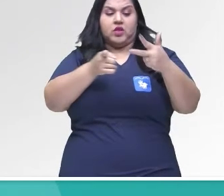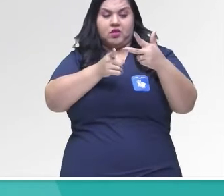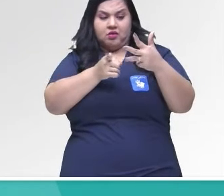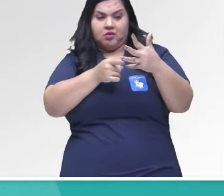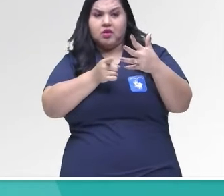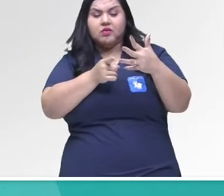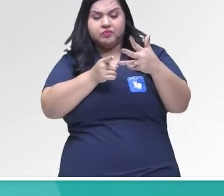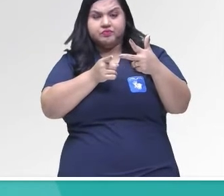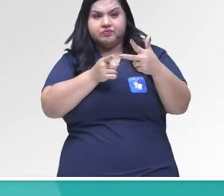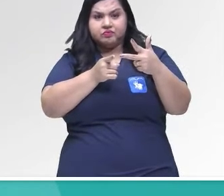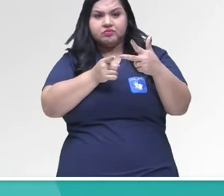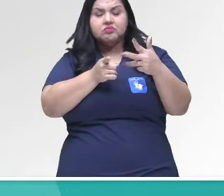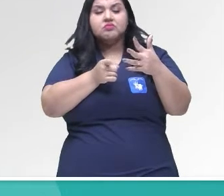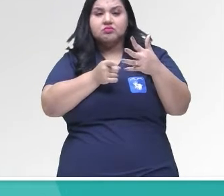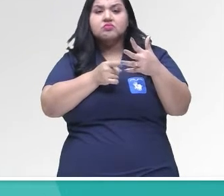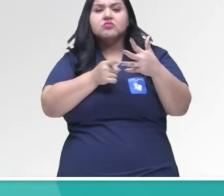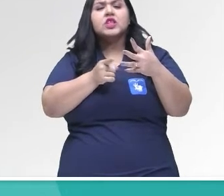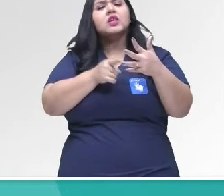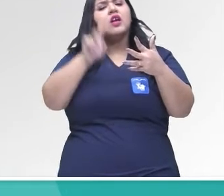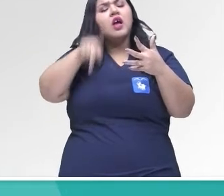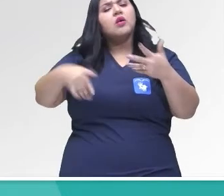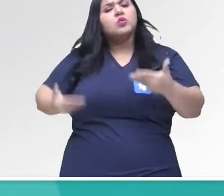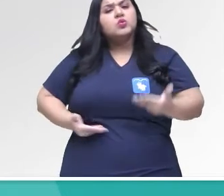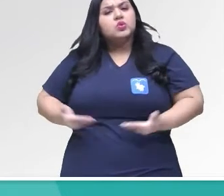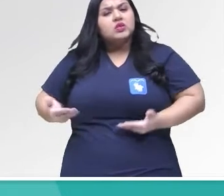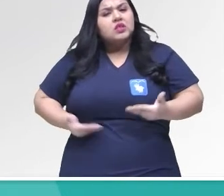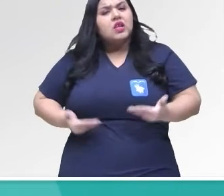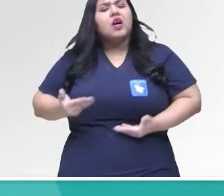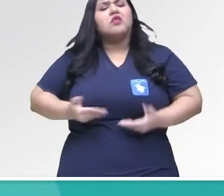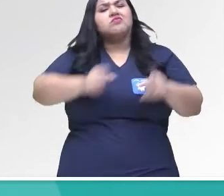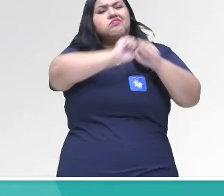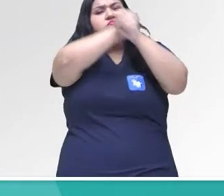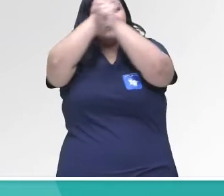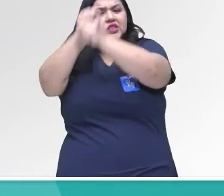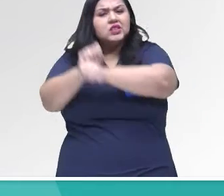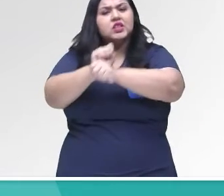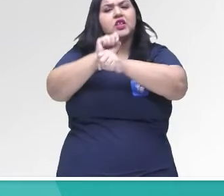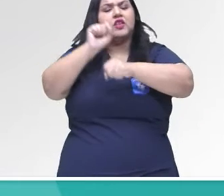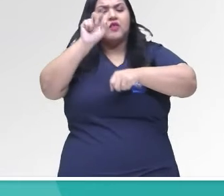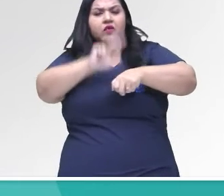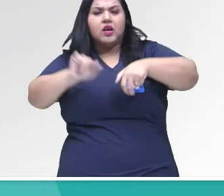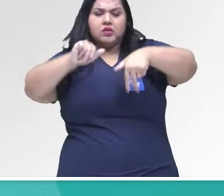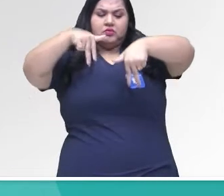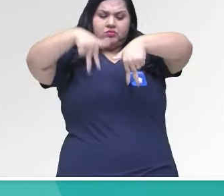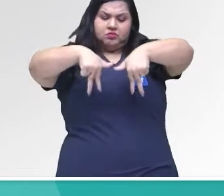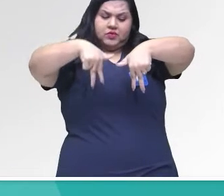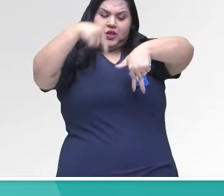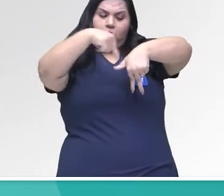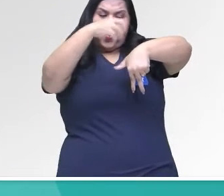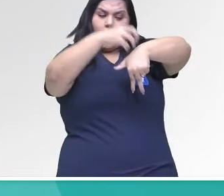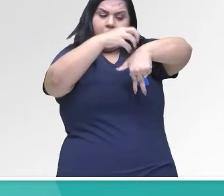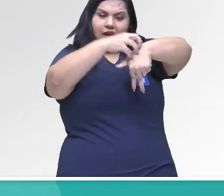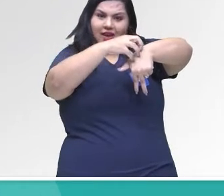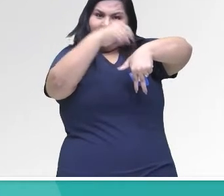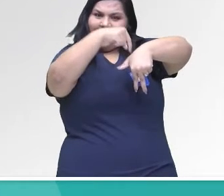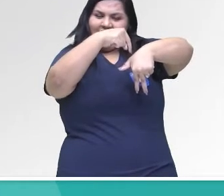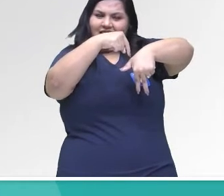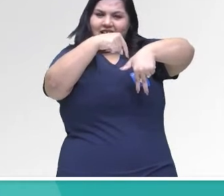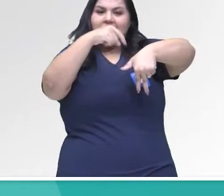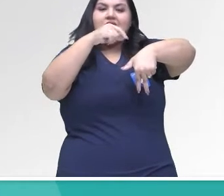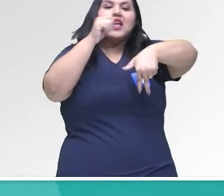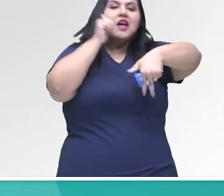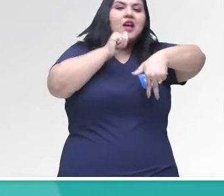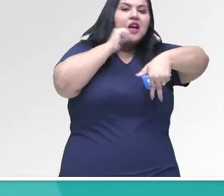esse escravo, né, que vai levar o quê? O palio, que é esse guarda-sol, para proteger quem? O rei e